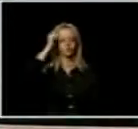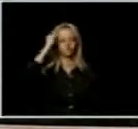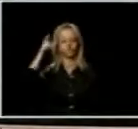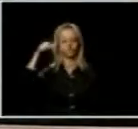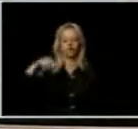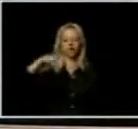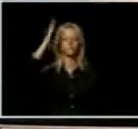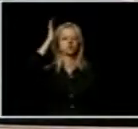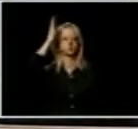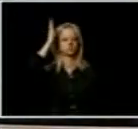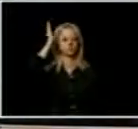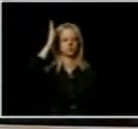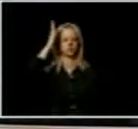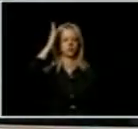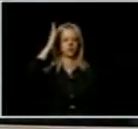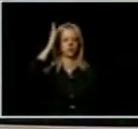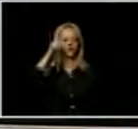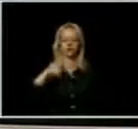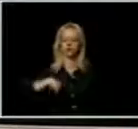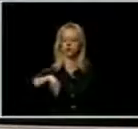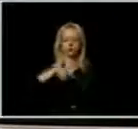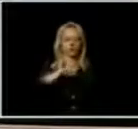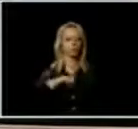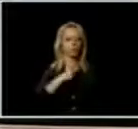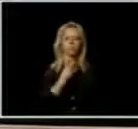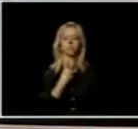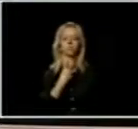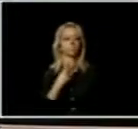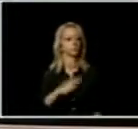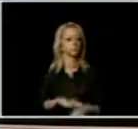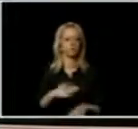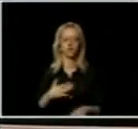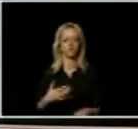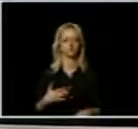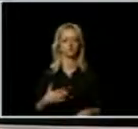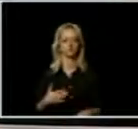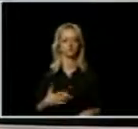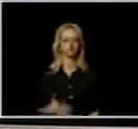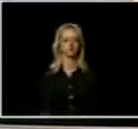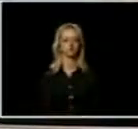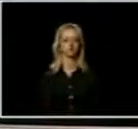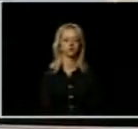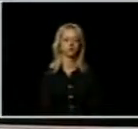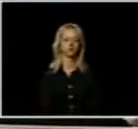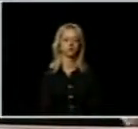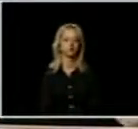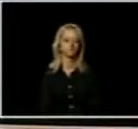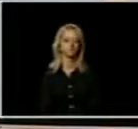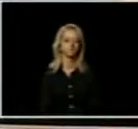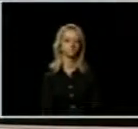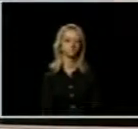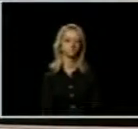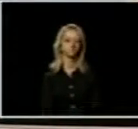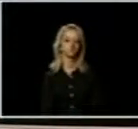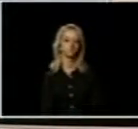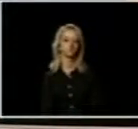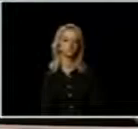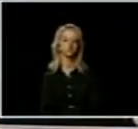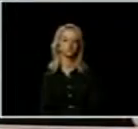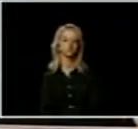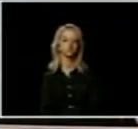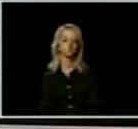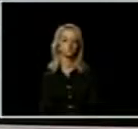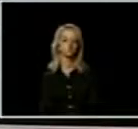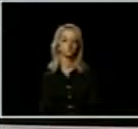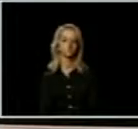para pagar a viagem, para pagar um lanche. É inadmissível, inadmissível